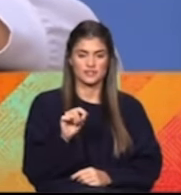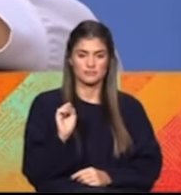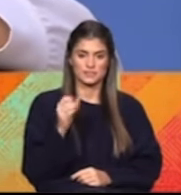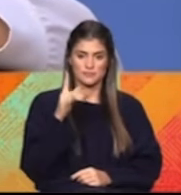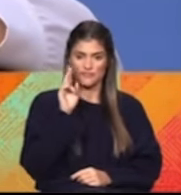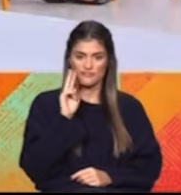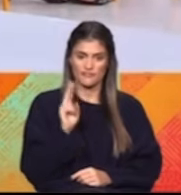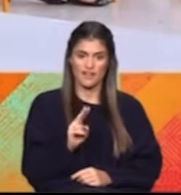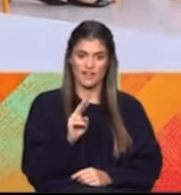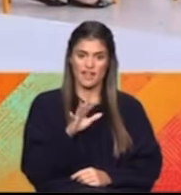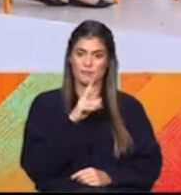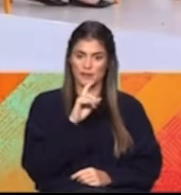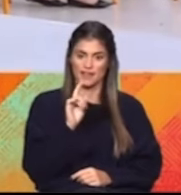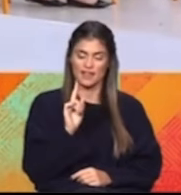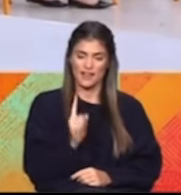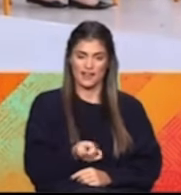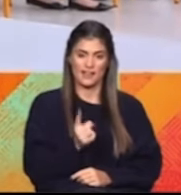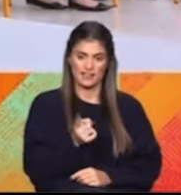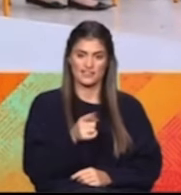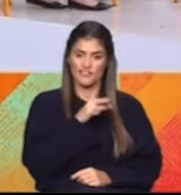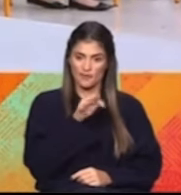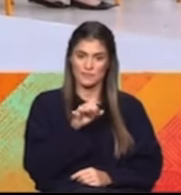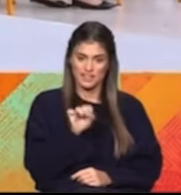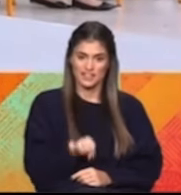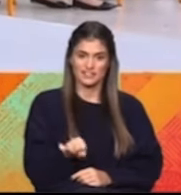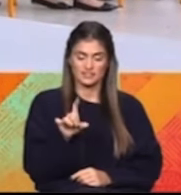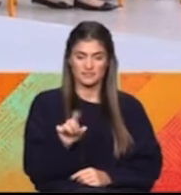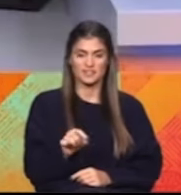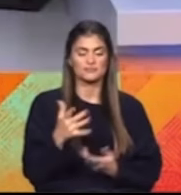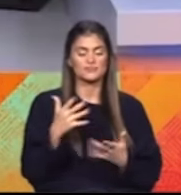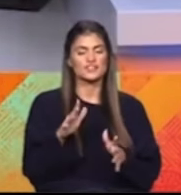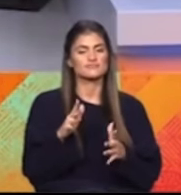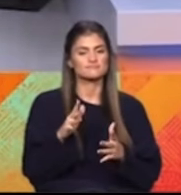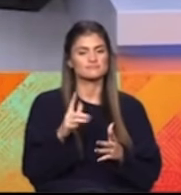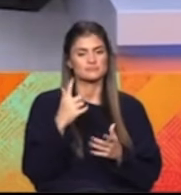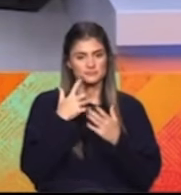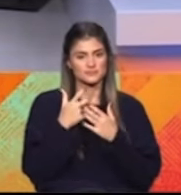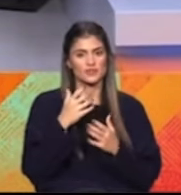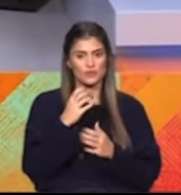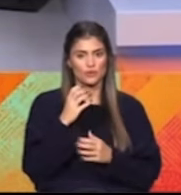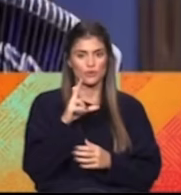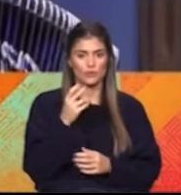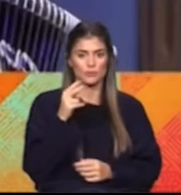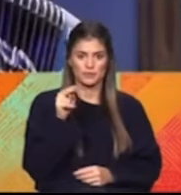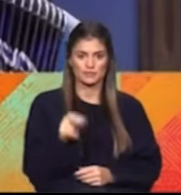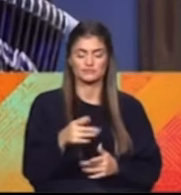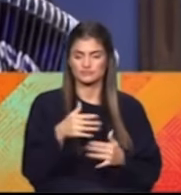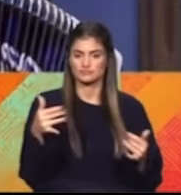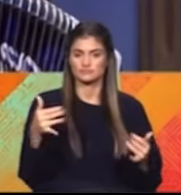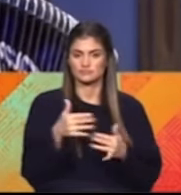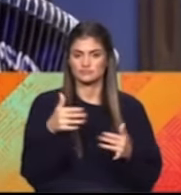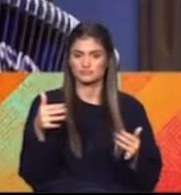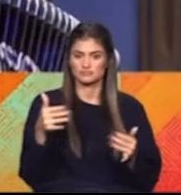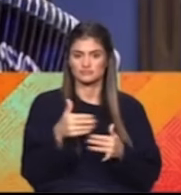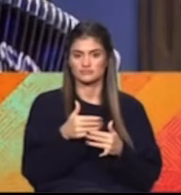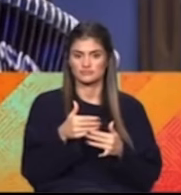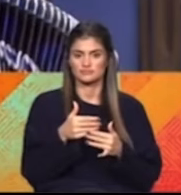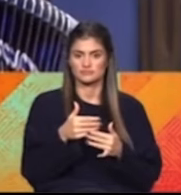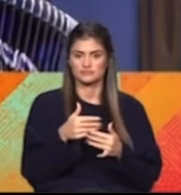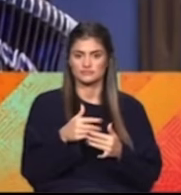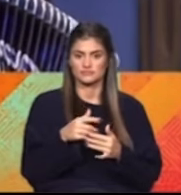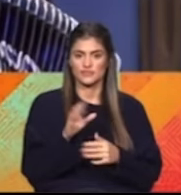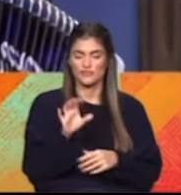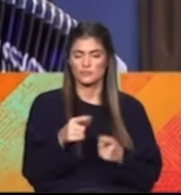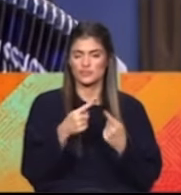seja, obviamente, a mãe e a restante família, mas é de salientar que o Ruben toca acordeão, concertina, são sistemas